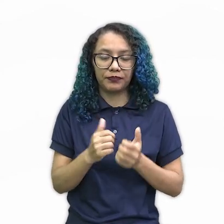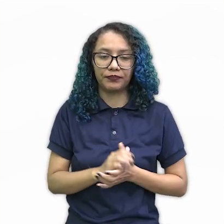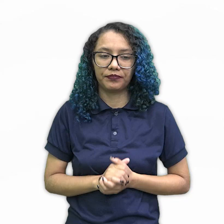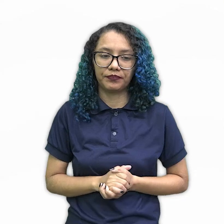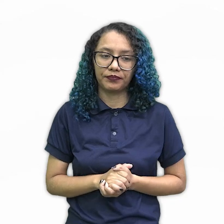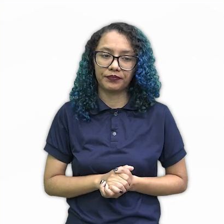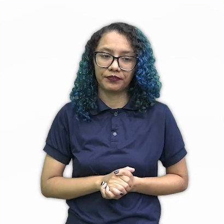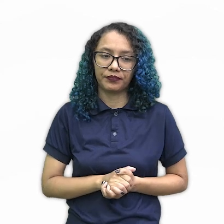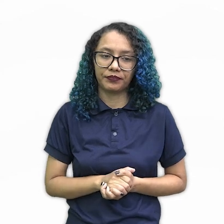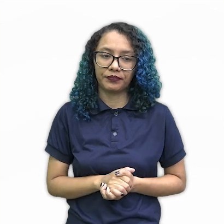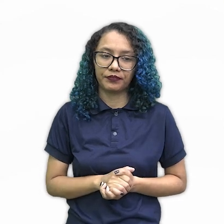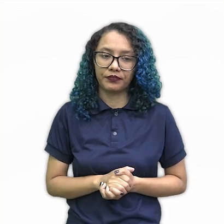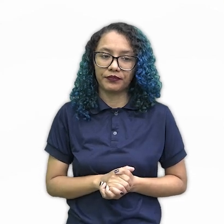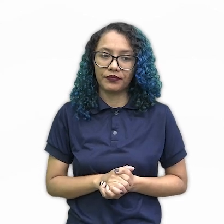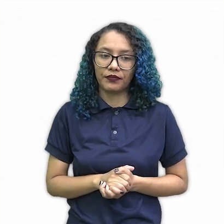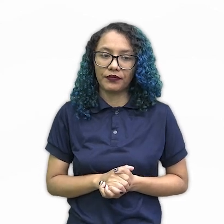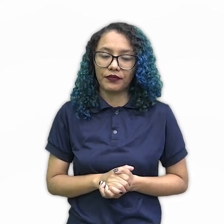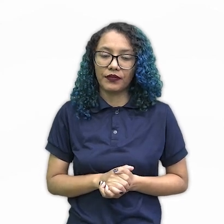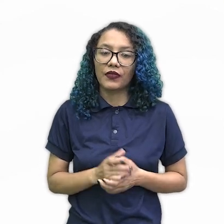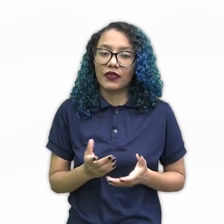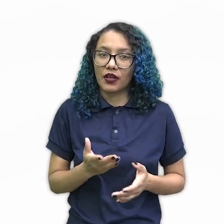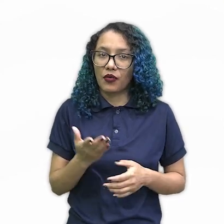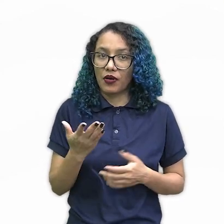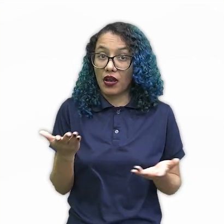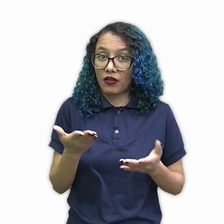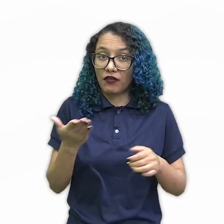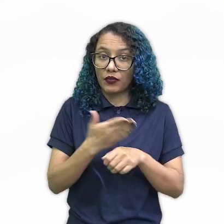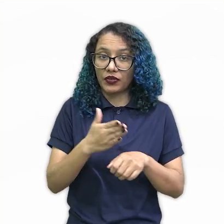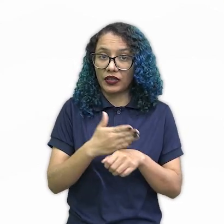vocês, ok? Então, para treinar,